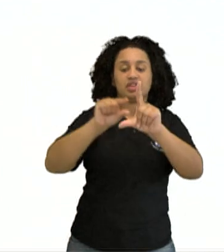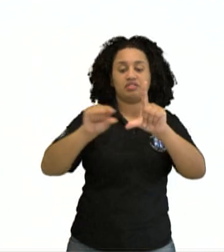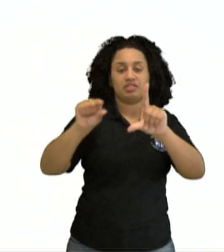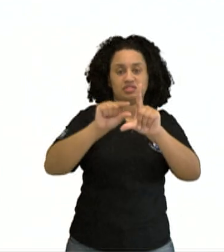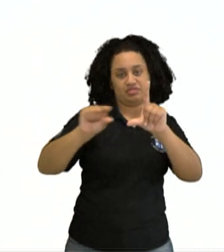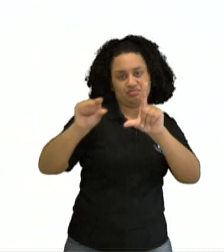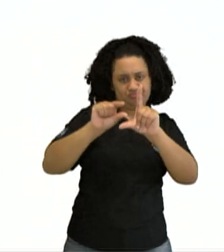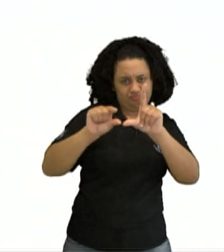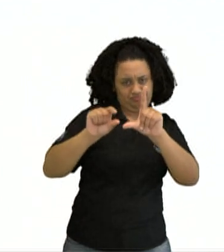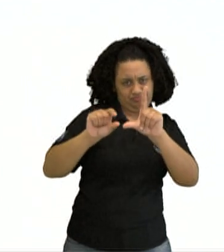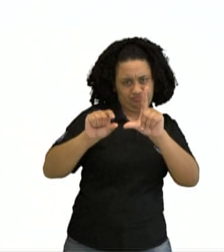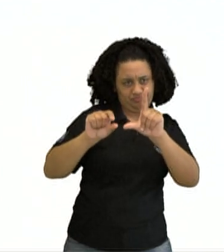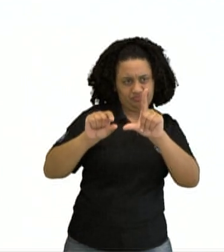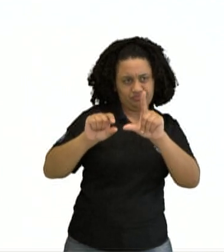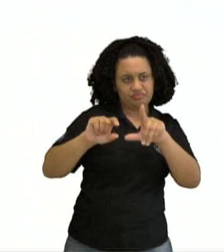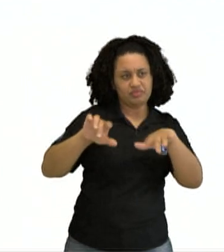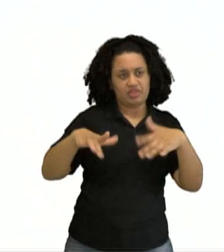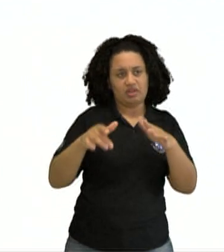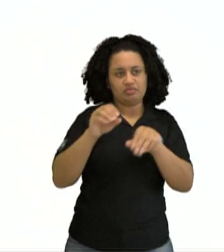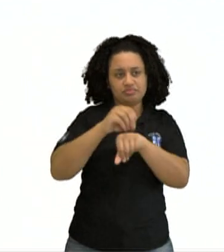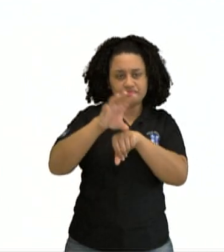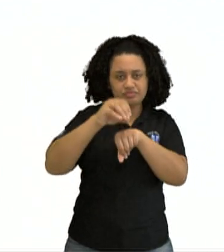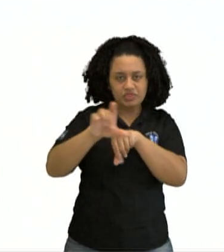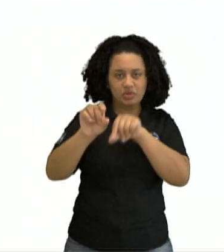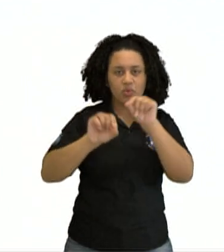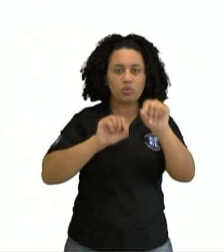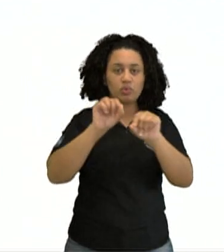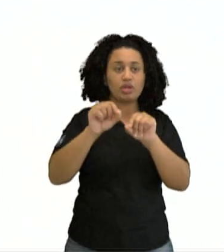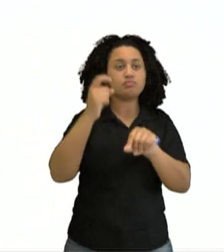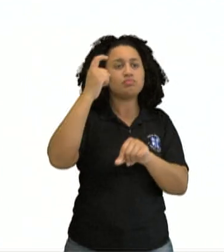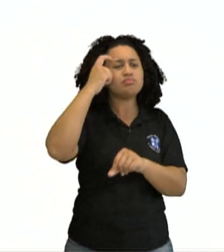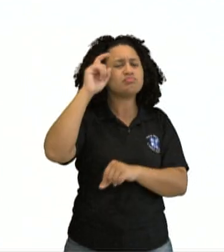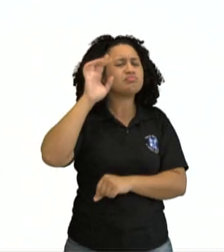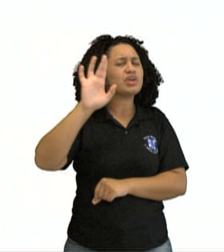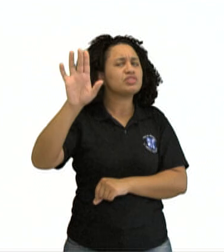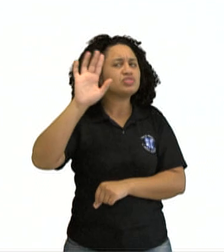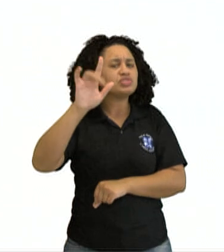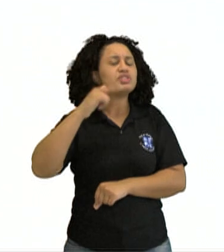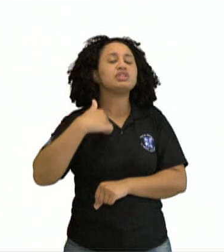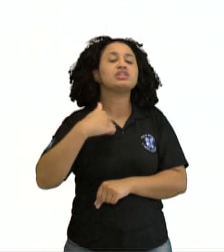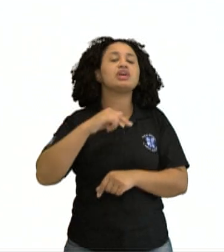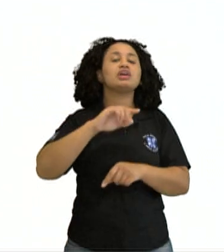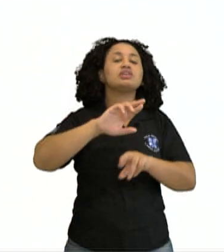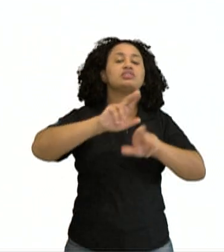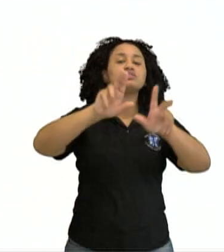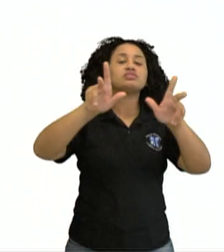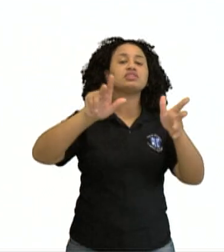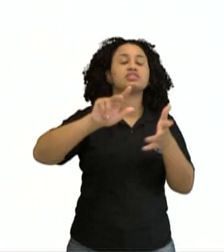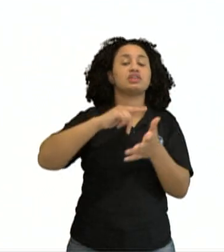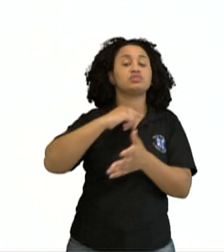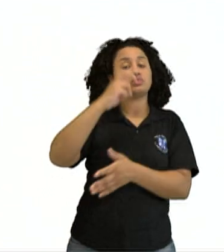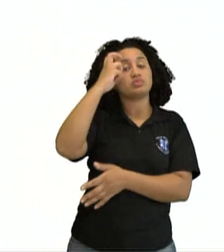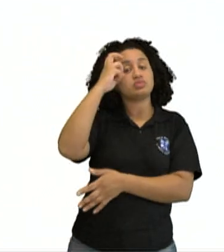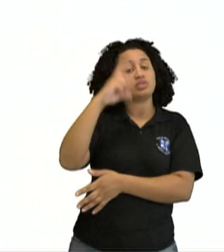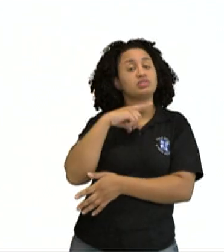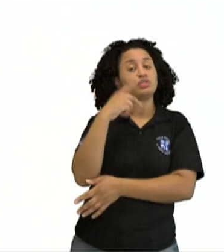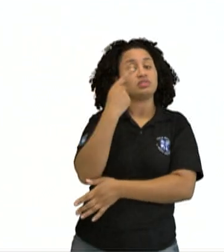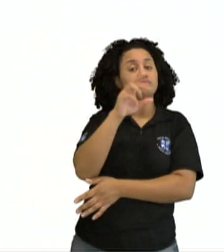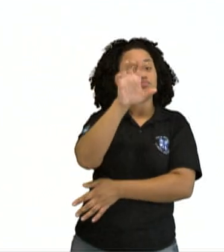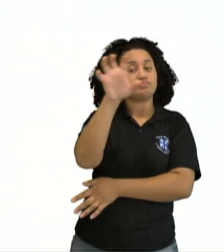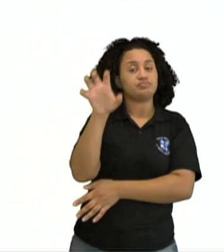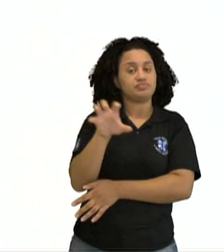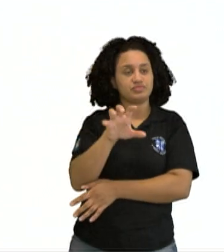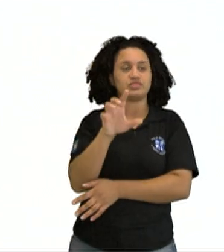para ela. Dicas para isso. Pense na diversidade cultural da sua região. Você